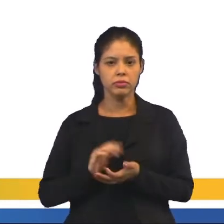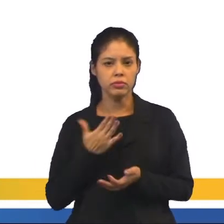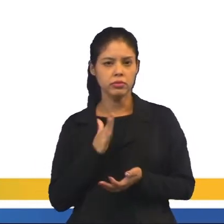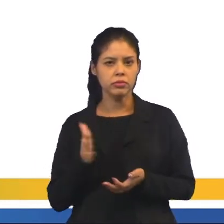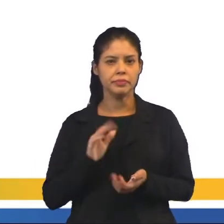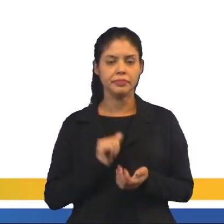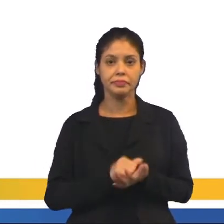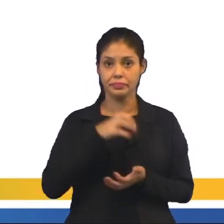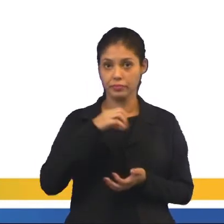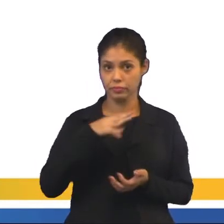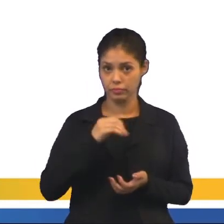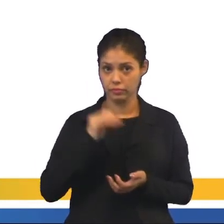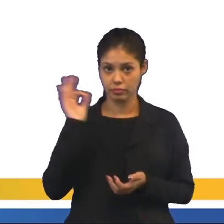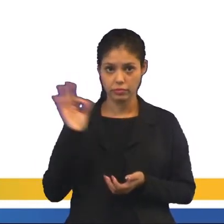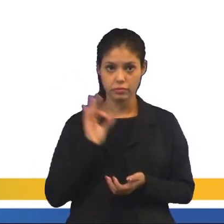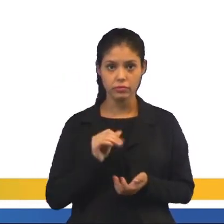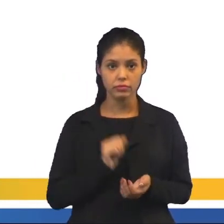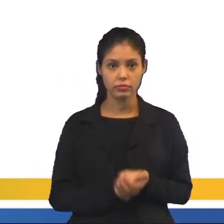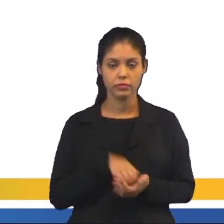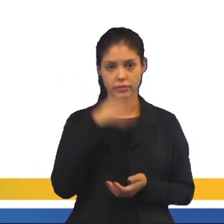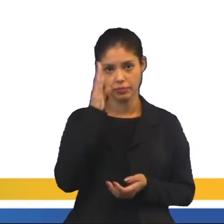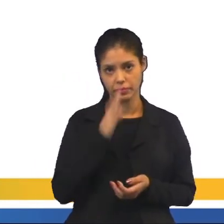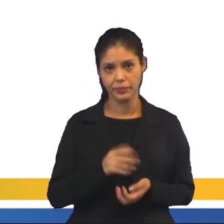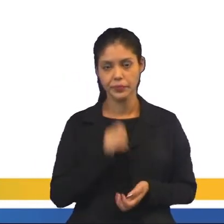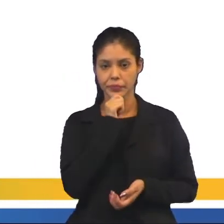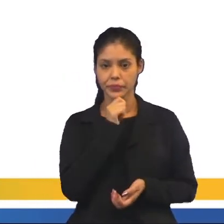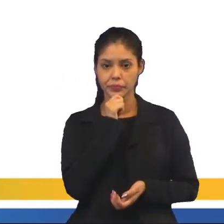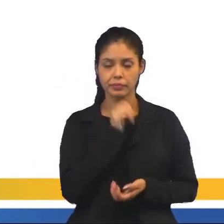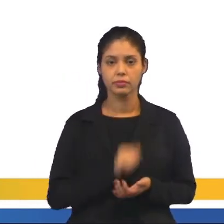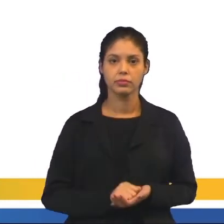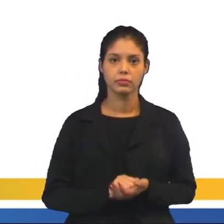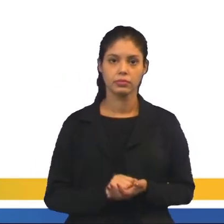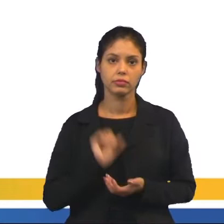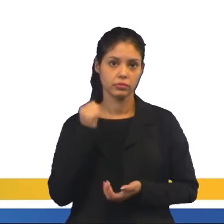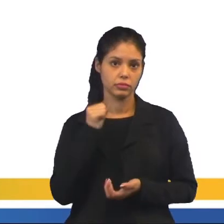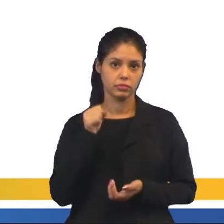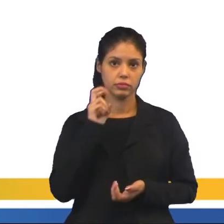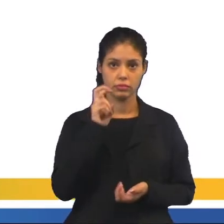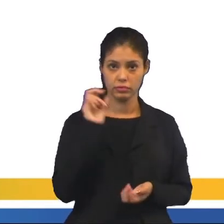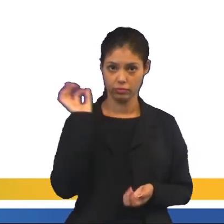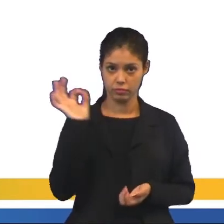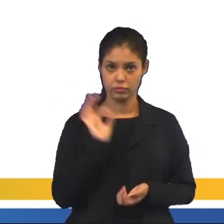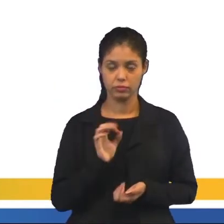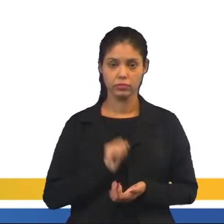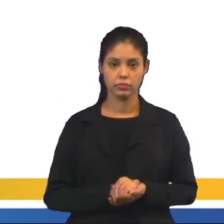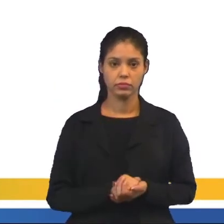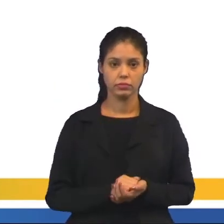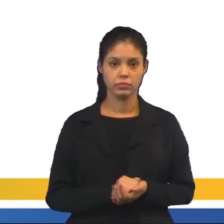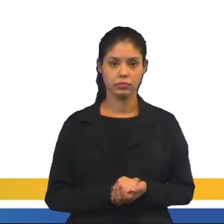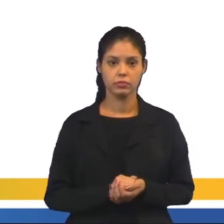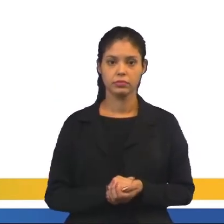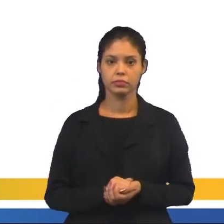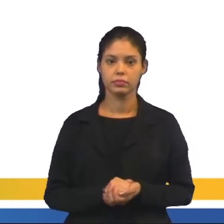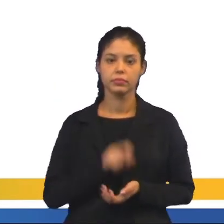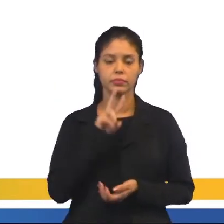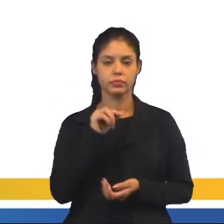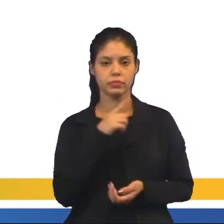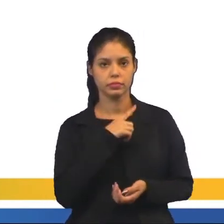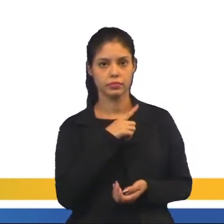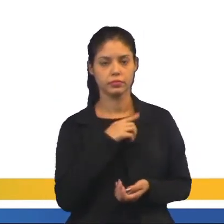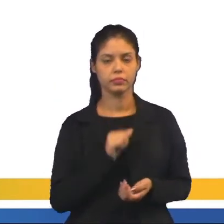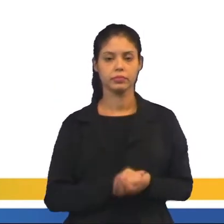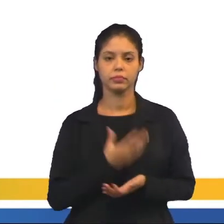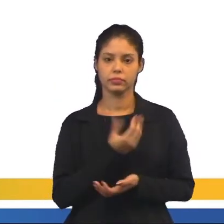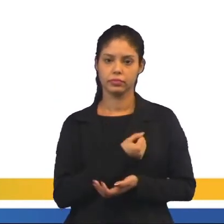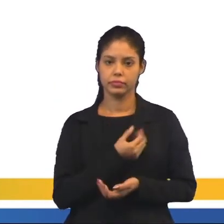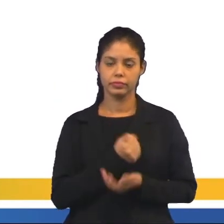de 90%. No caso do Brasil, ainda está na casa dos 85%. Tirando a média, você vai ter